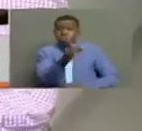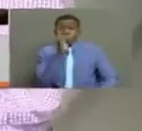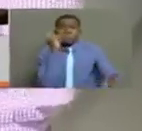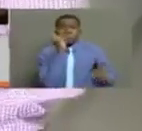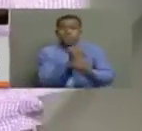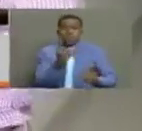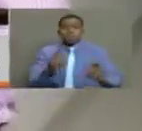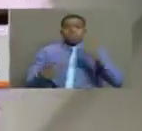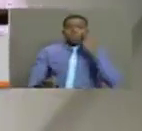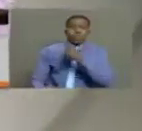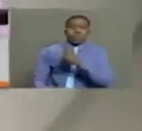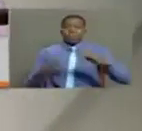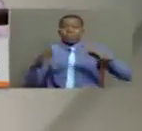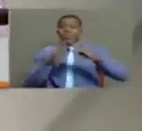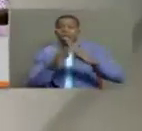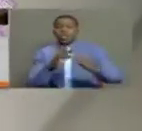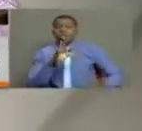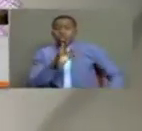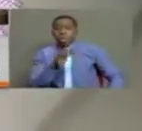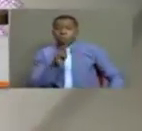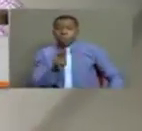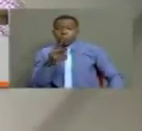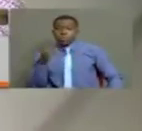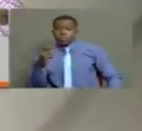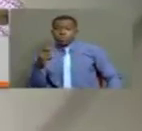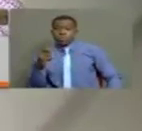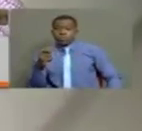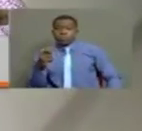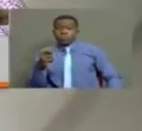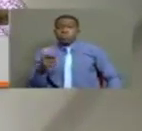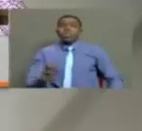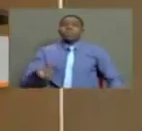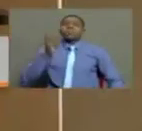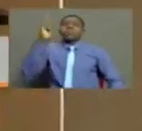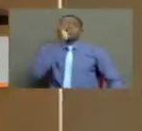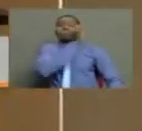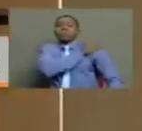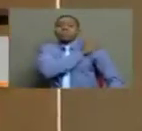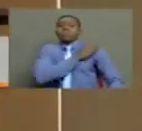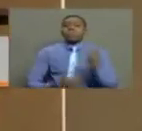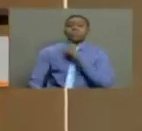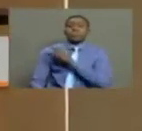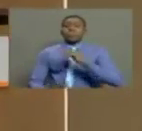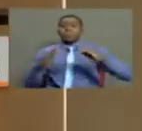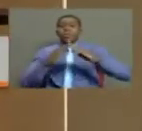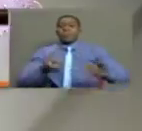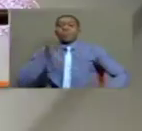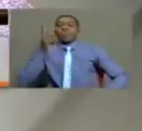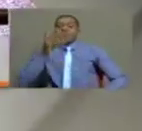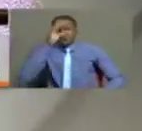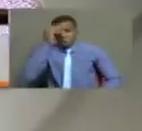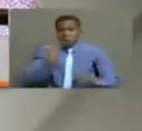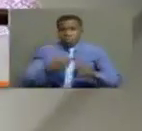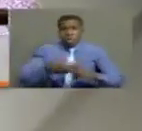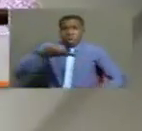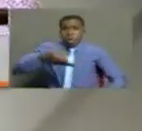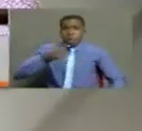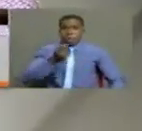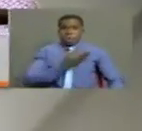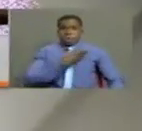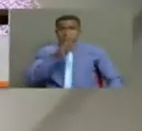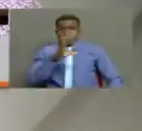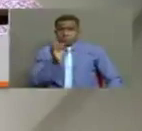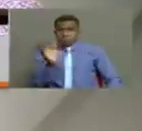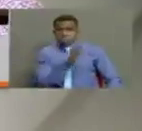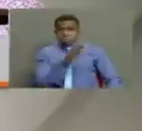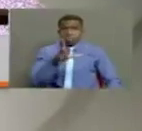endereço. 4 3 do condomínio embondeiro o proprietário Pedro Luz até aqui no dia dez de Maio